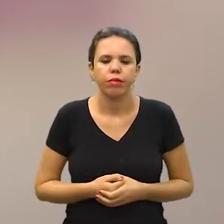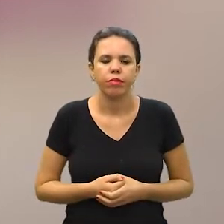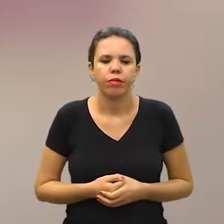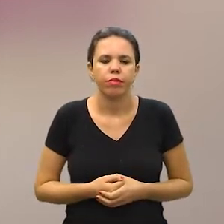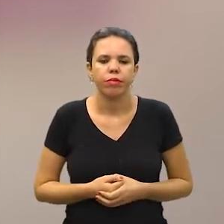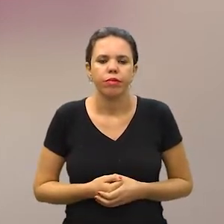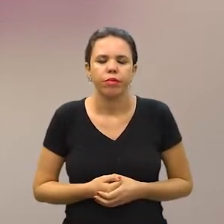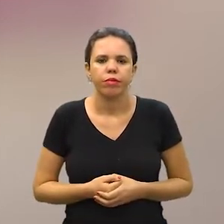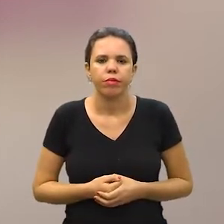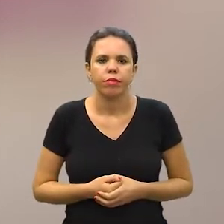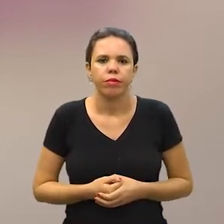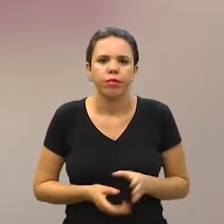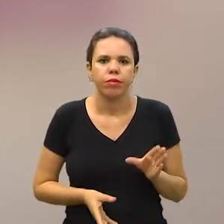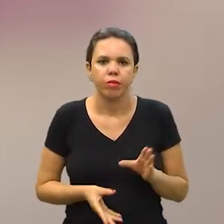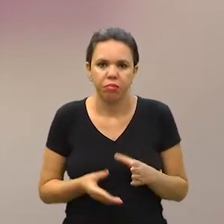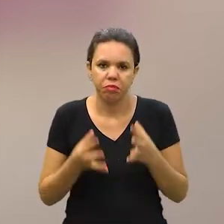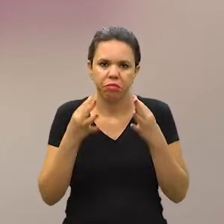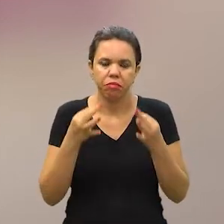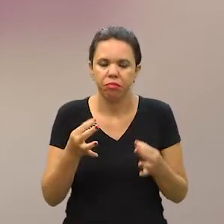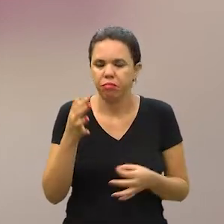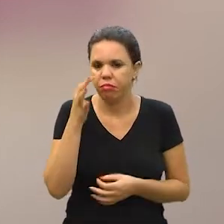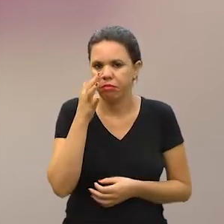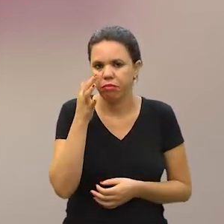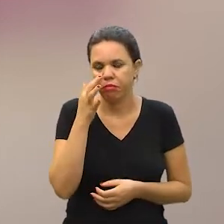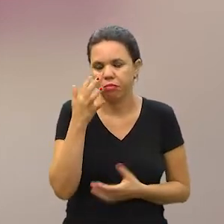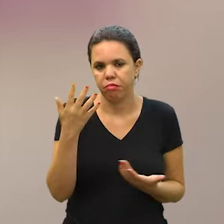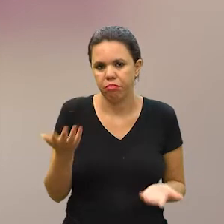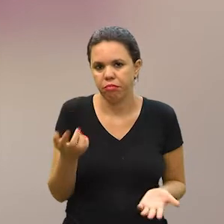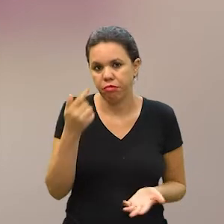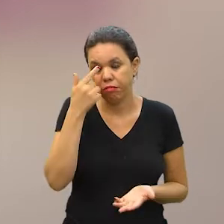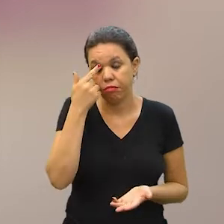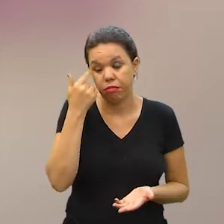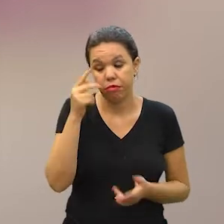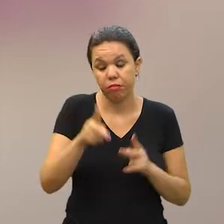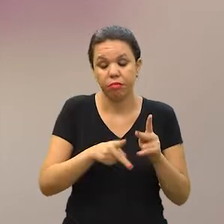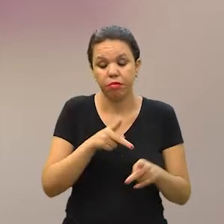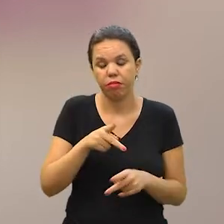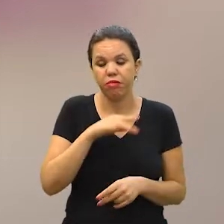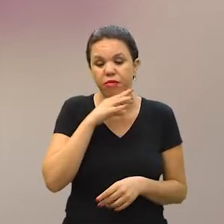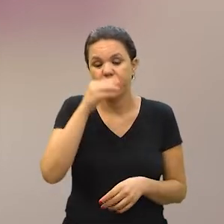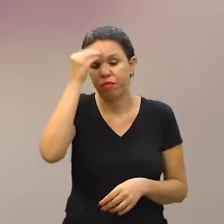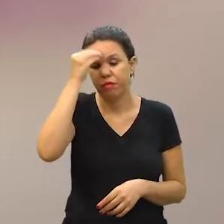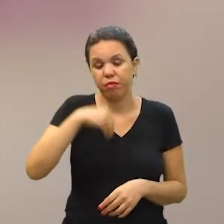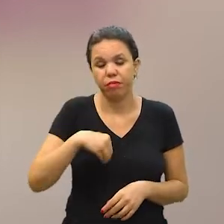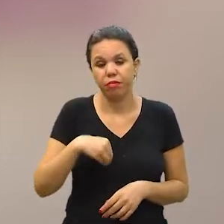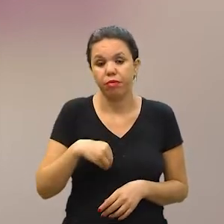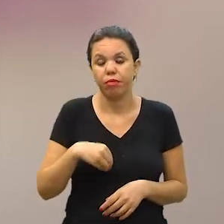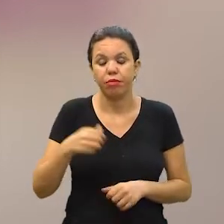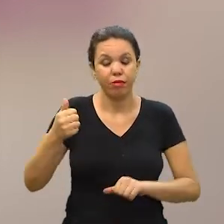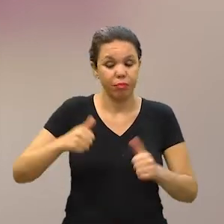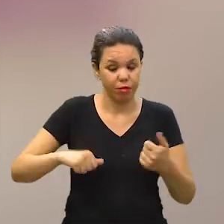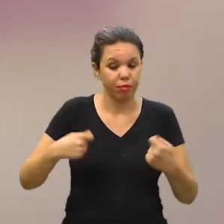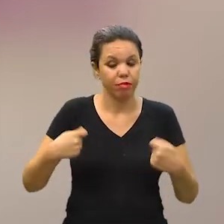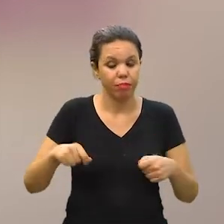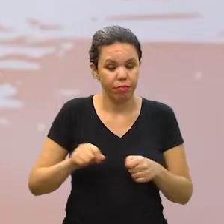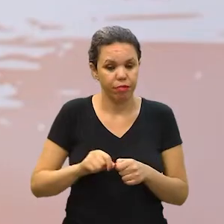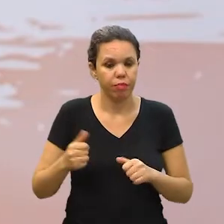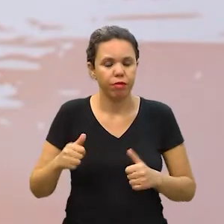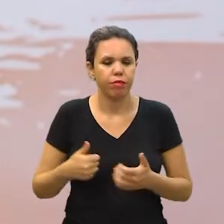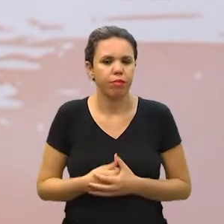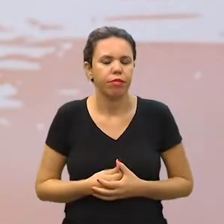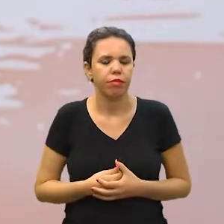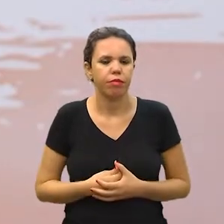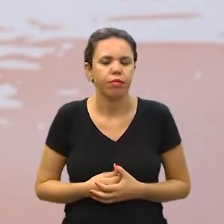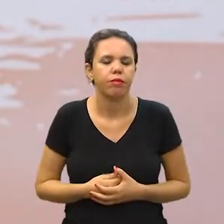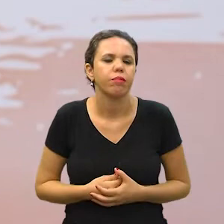né? Então, tudo isso chama a atenção, assim, e às vezes é levado como uma má vontade, mas merece uma avaliação.